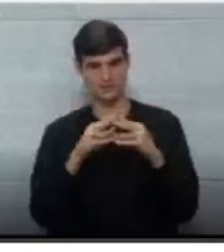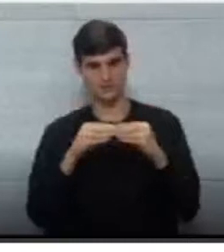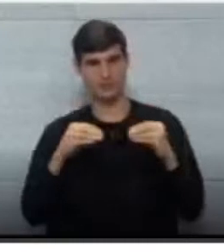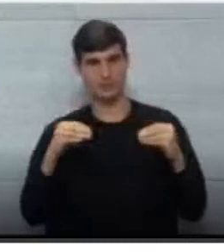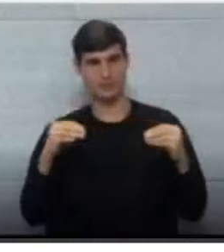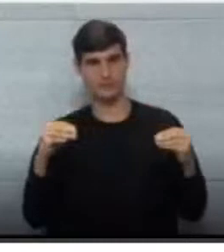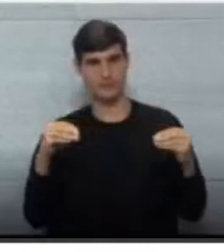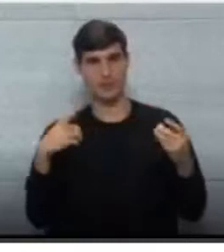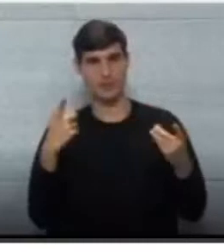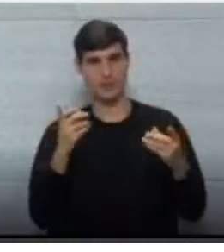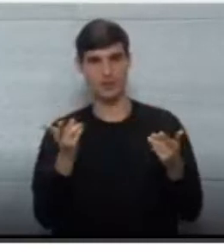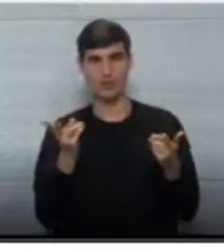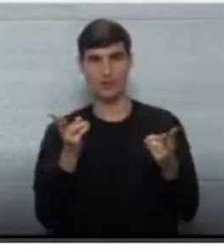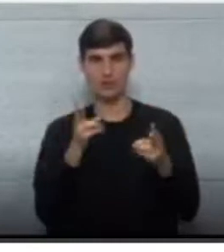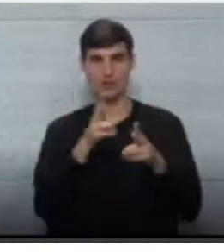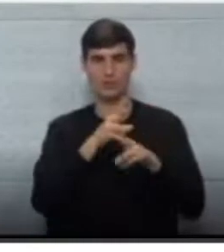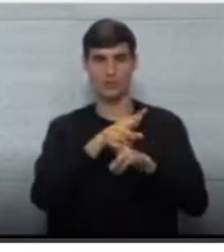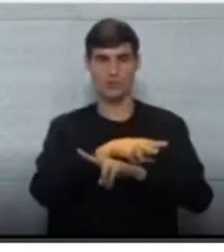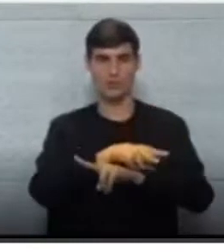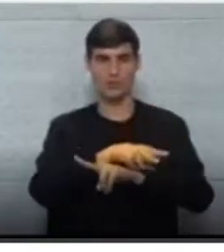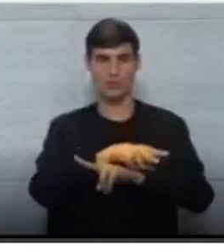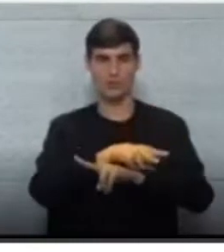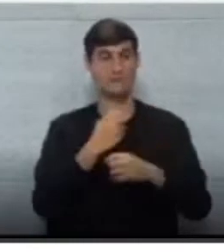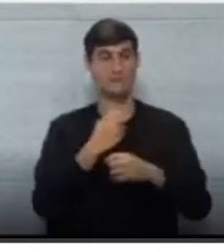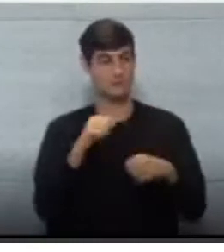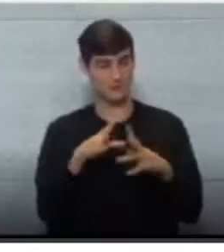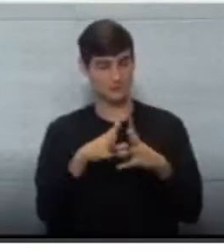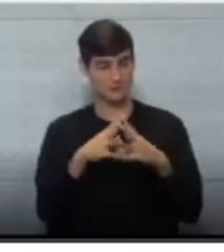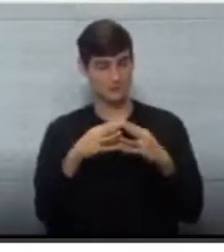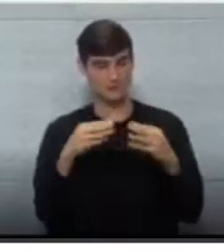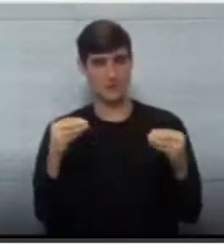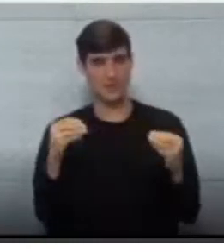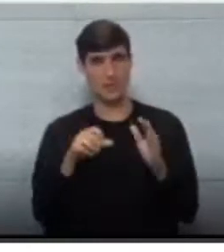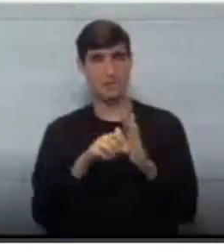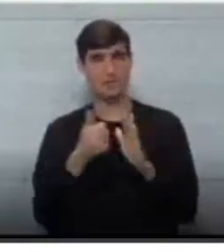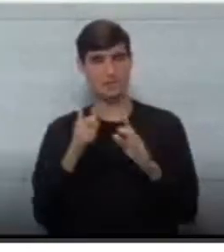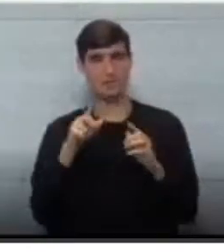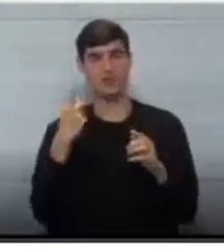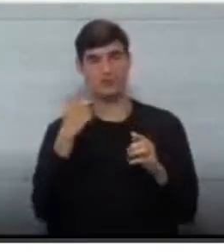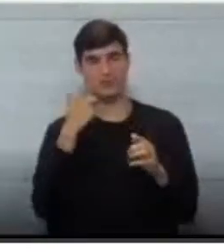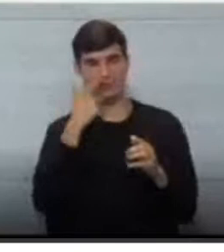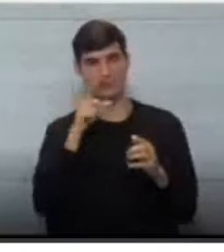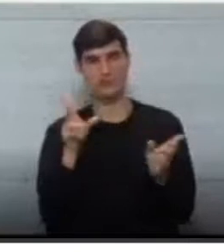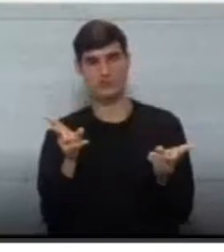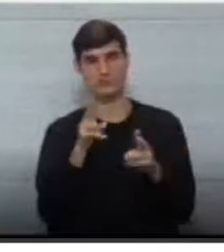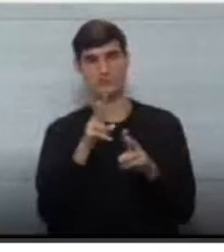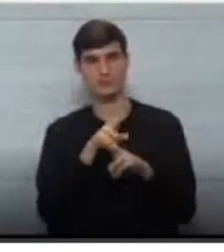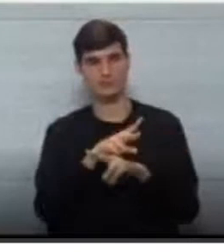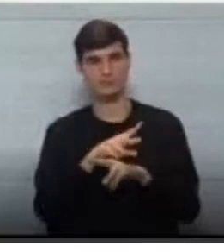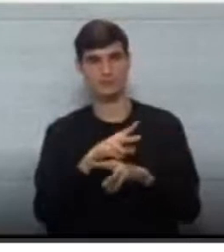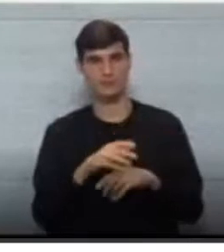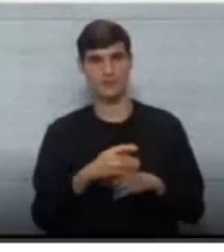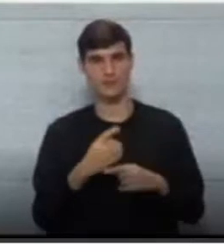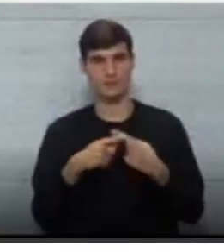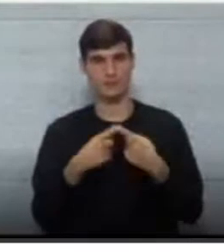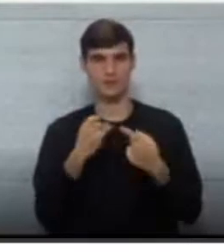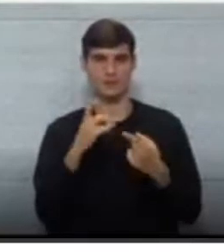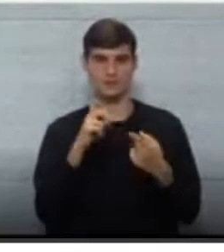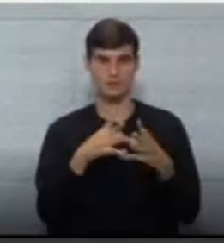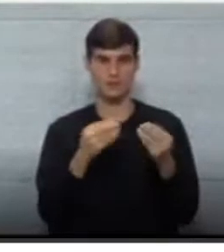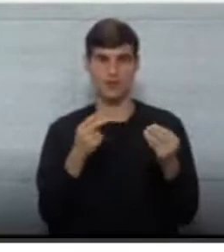as placas invertidas. Tem que esperar secar para incubar essas placas invertidas, senão vai escorrer o líquido que a gente colocou